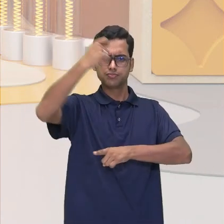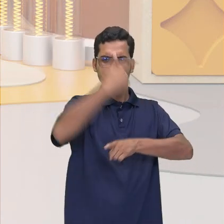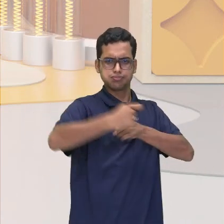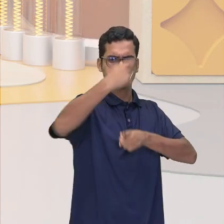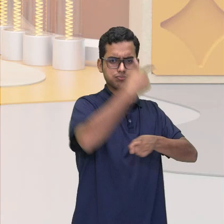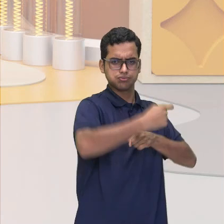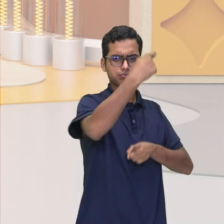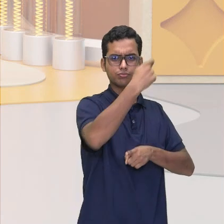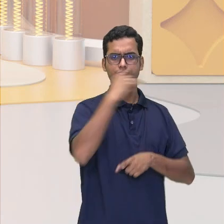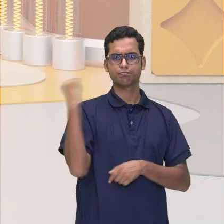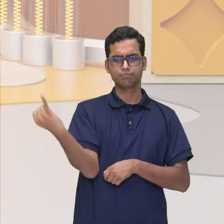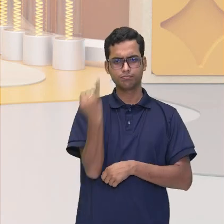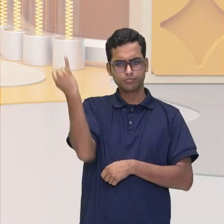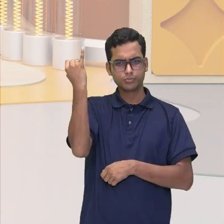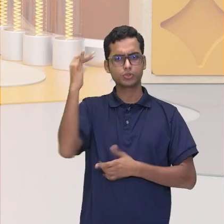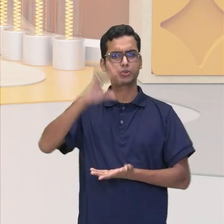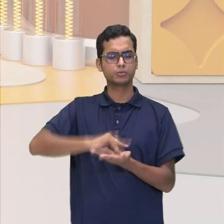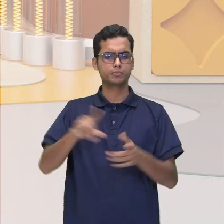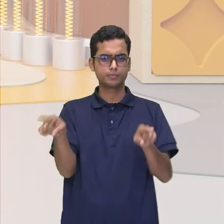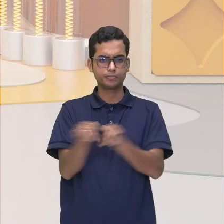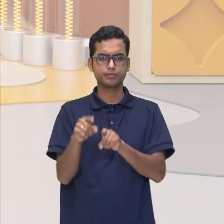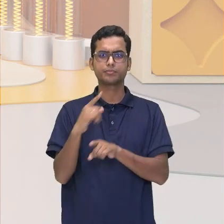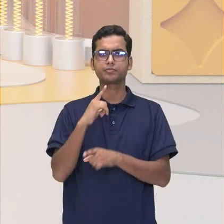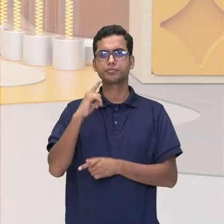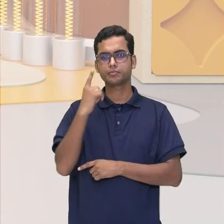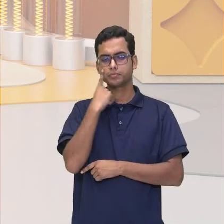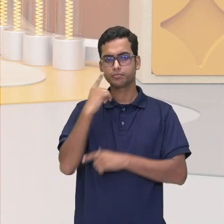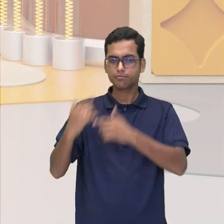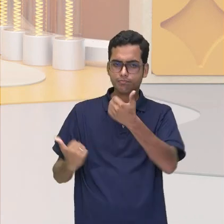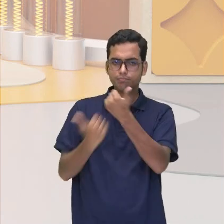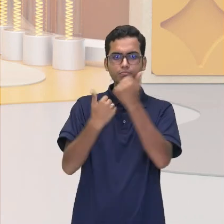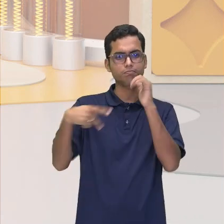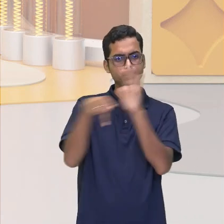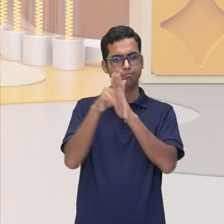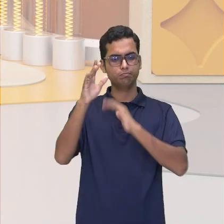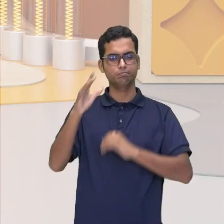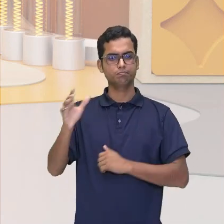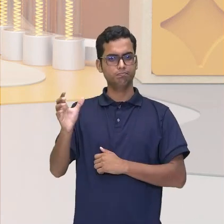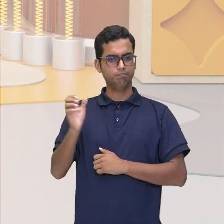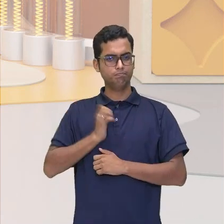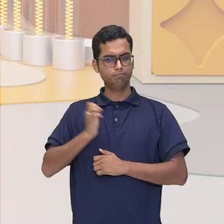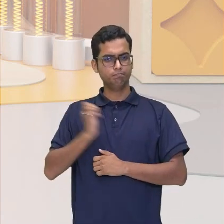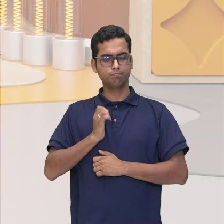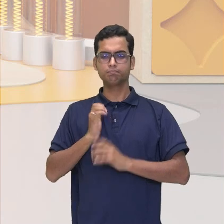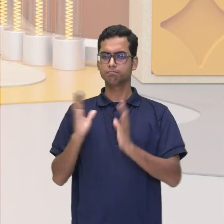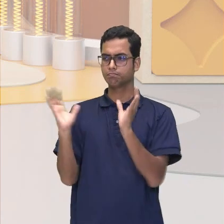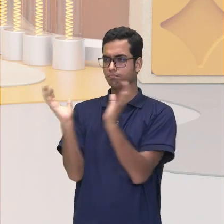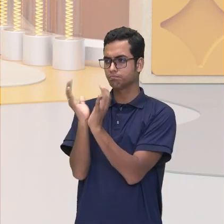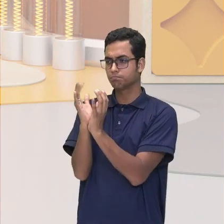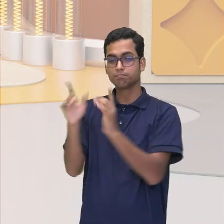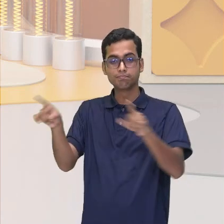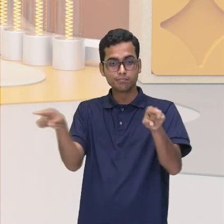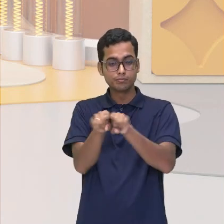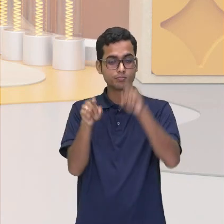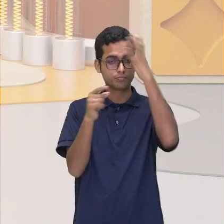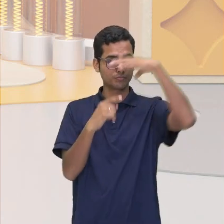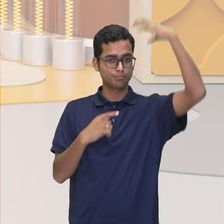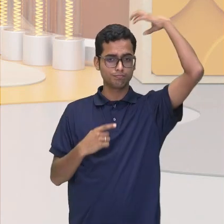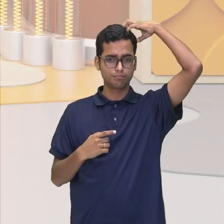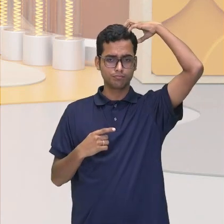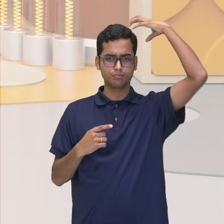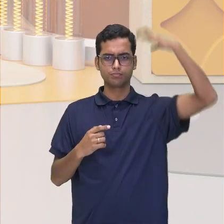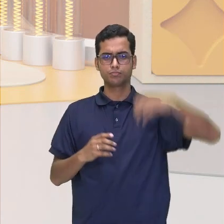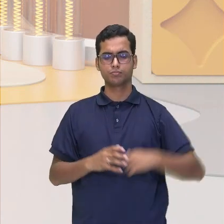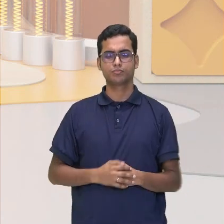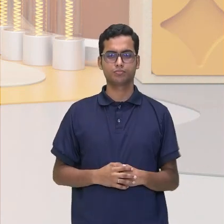em parte devido ao suporte da nobreza. Então, percebam que o rei, como ele ainda não tinha,